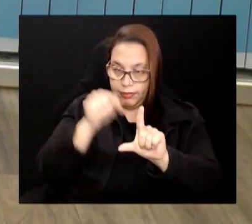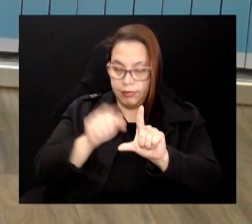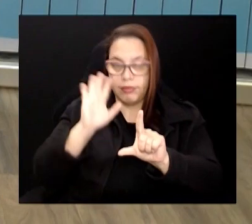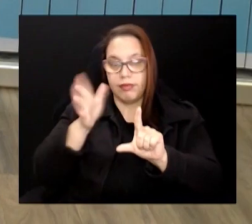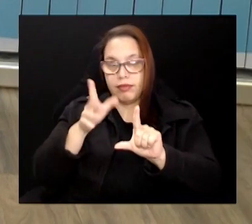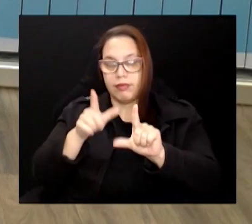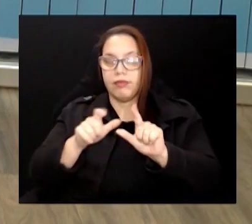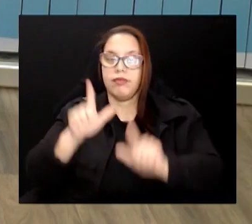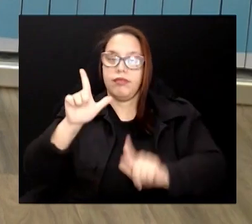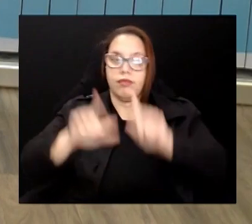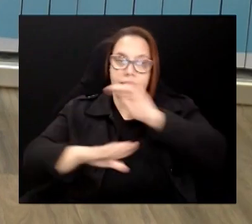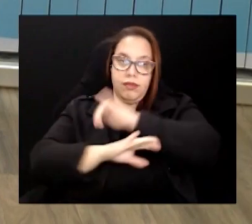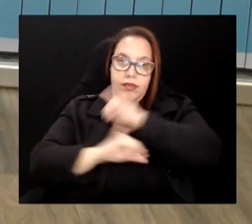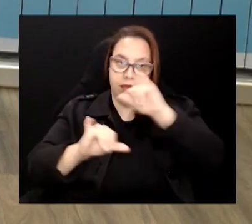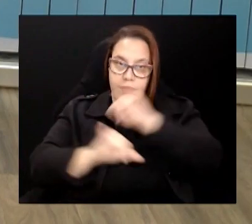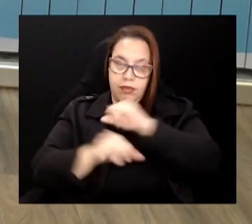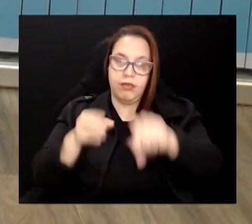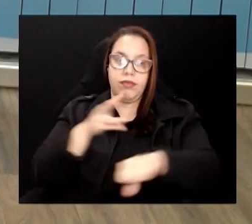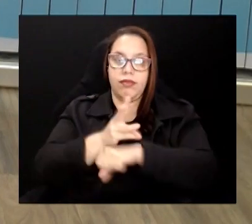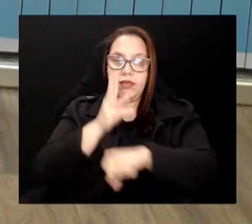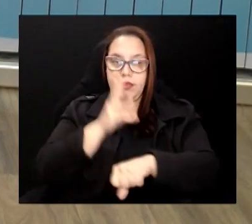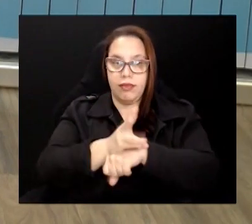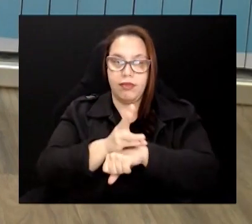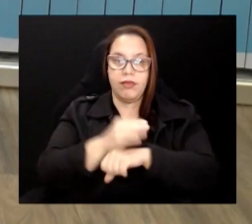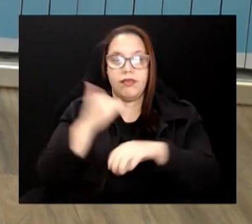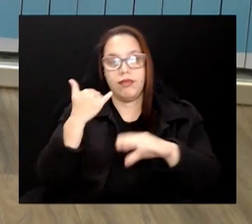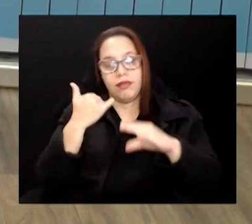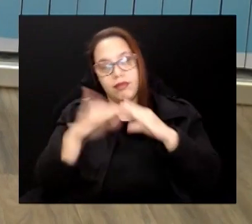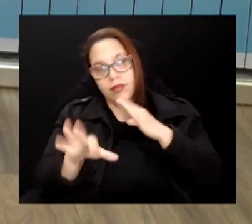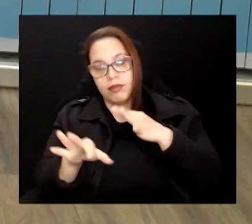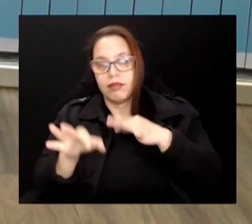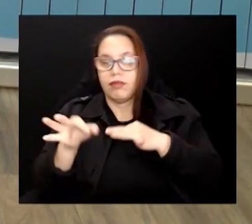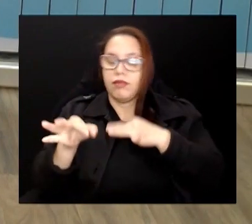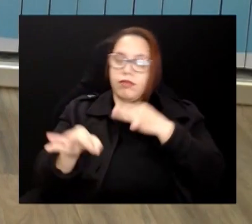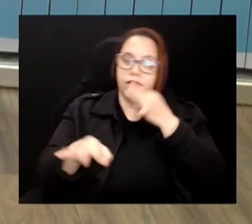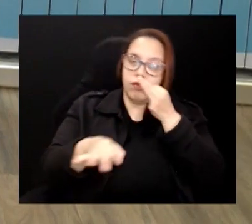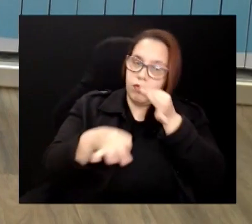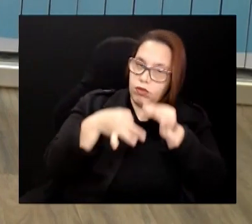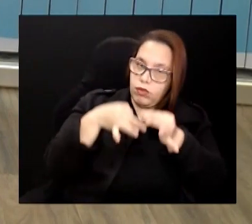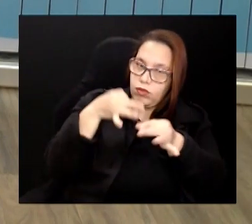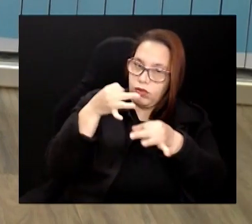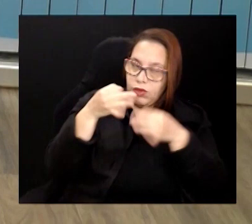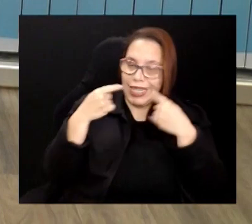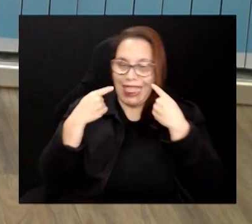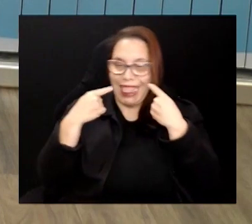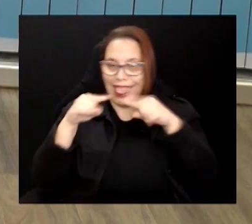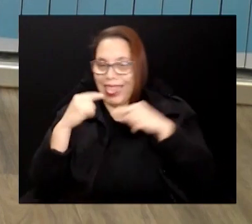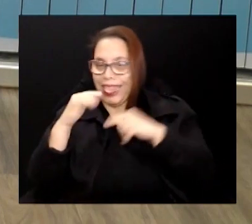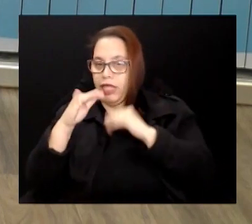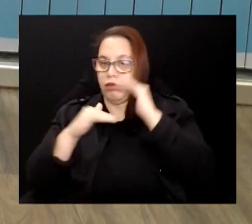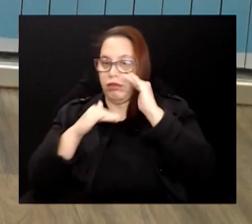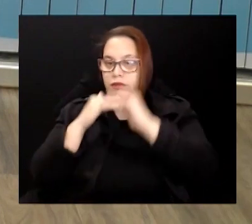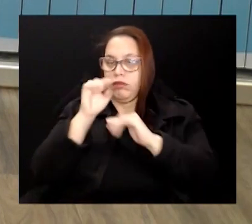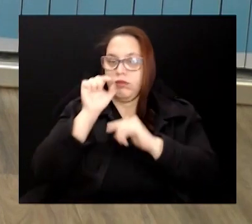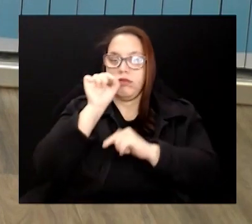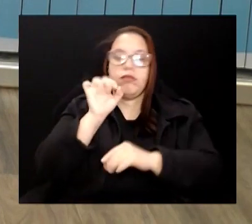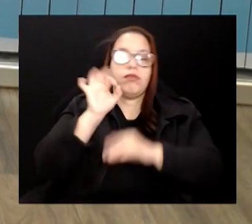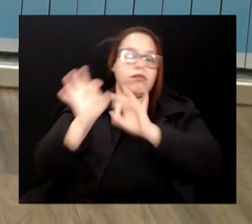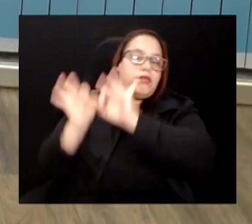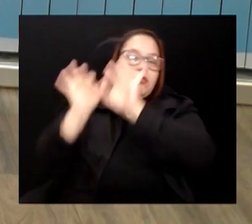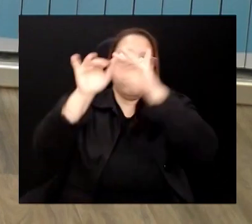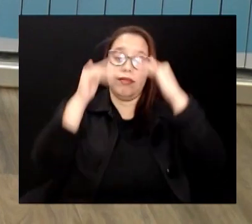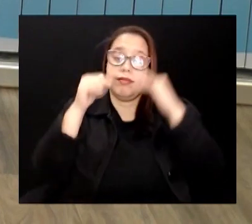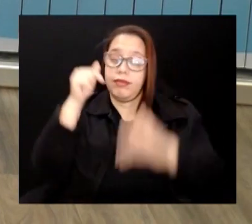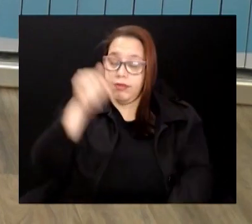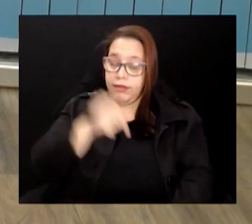tela, o WhatsApp da TV Câmara Campinas, você aperta e pode mandar o seu elogio, uma crítica construtiva, o que você quer